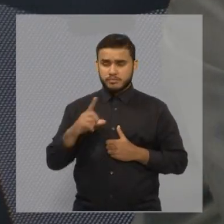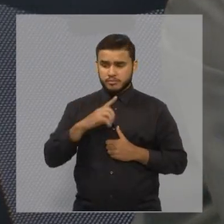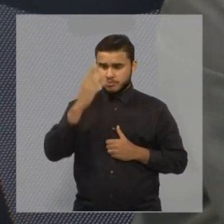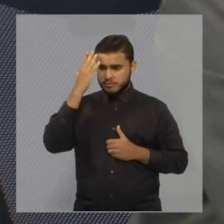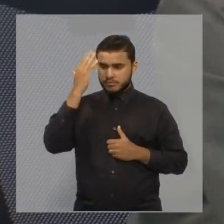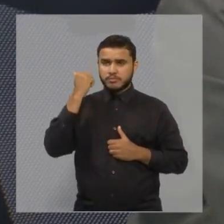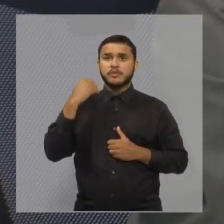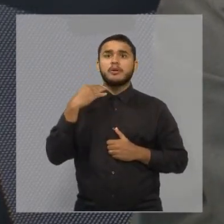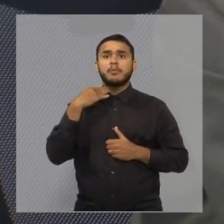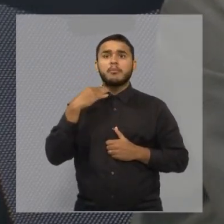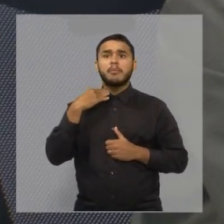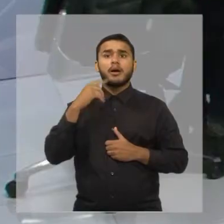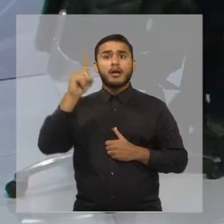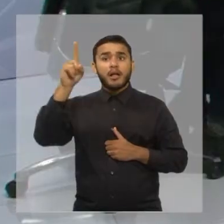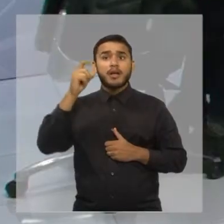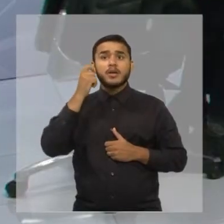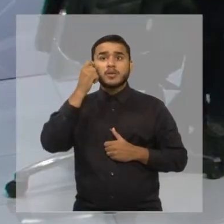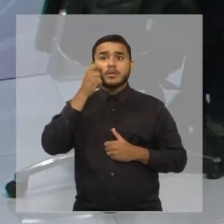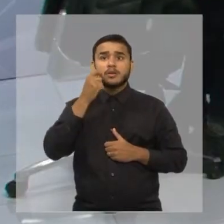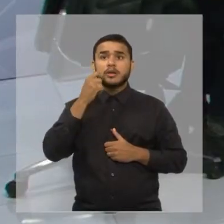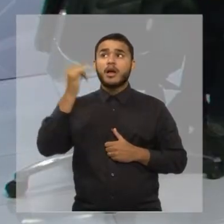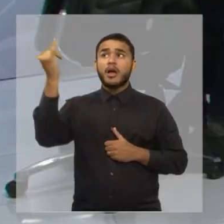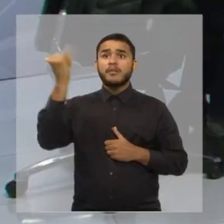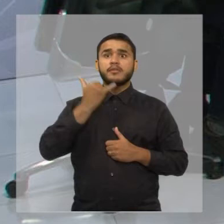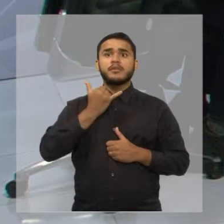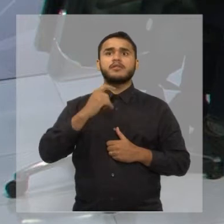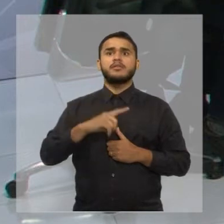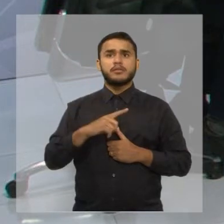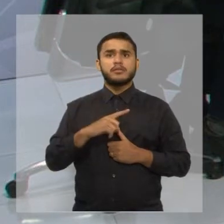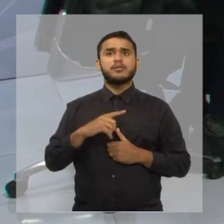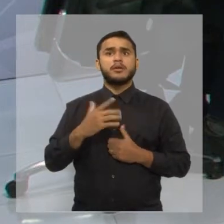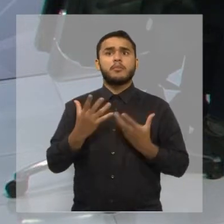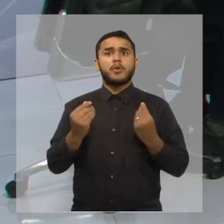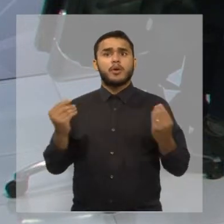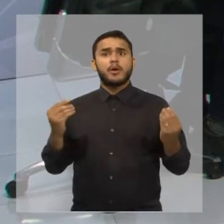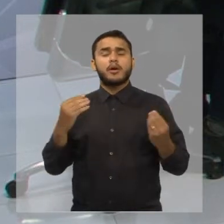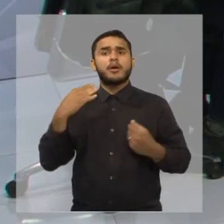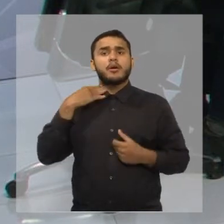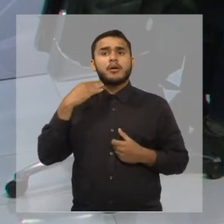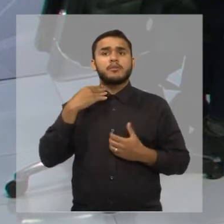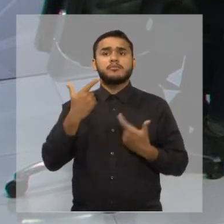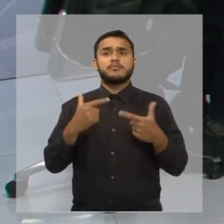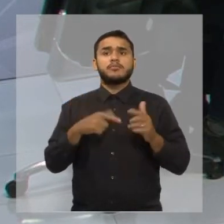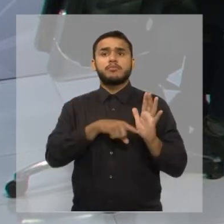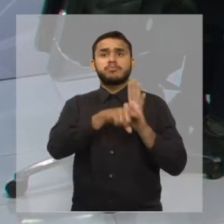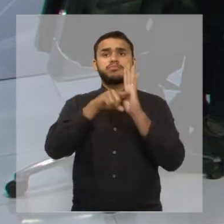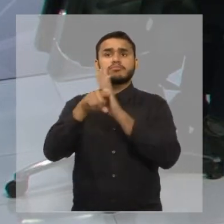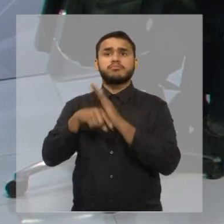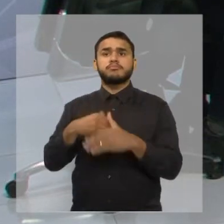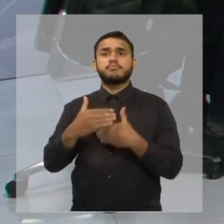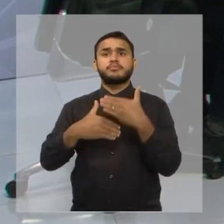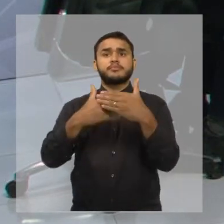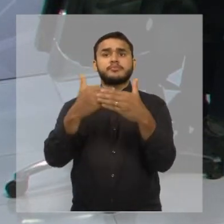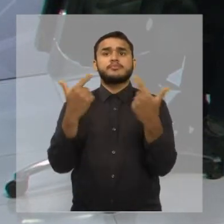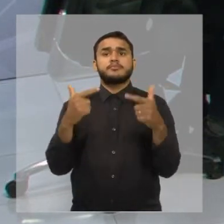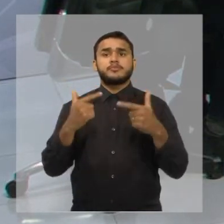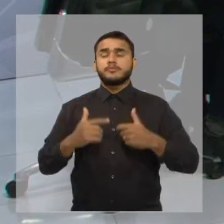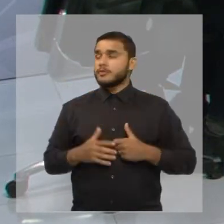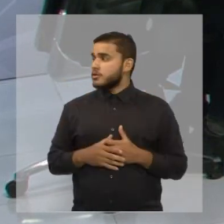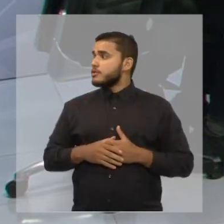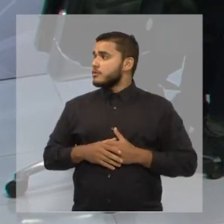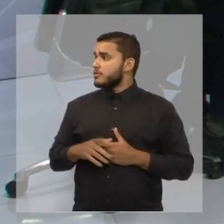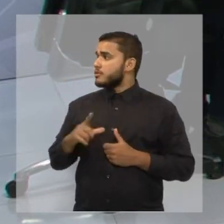da Suíça, a própria Suíça manda informações de que e as investigações não avançam, né? Então, com a diferença, né?